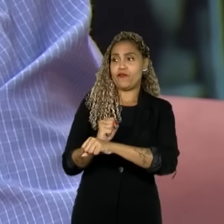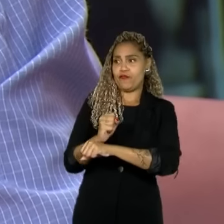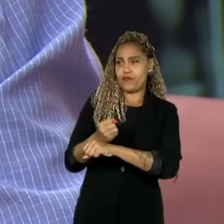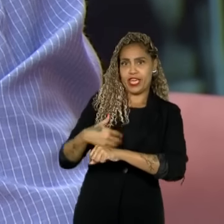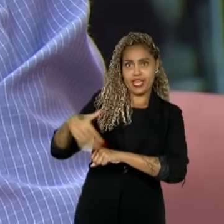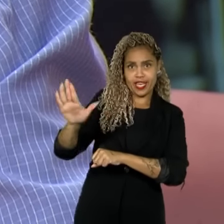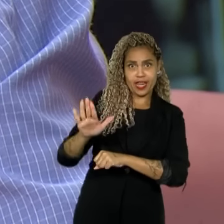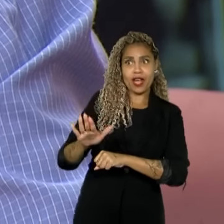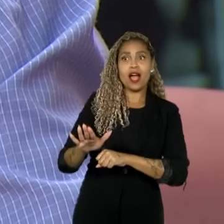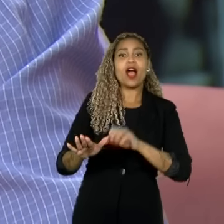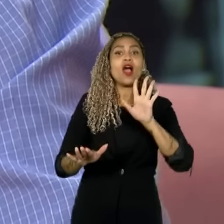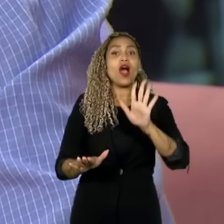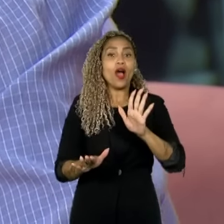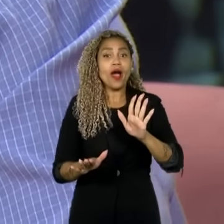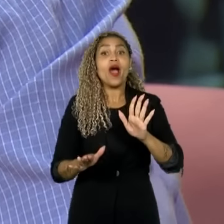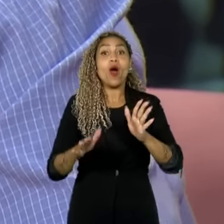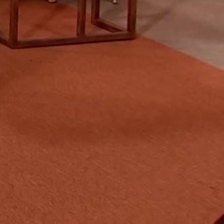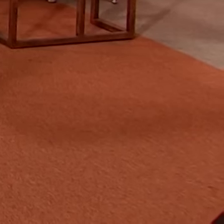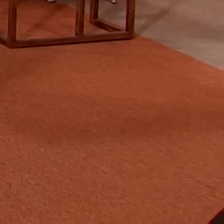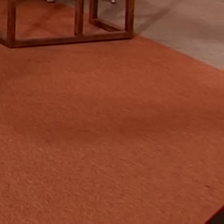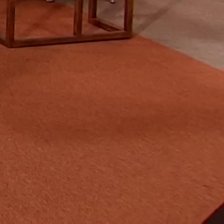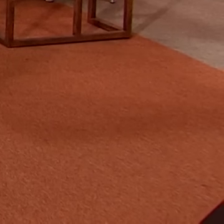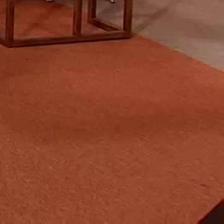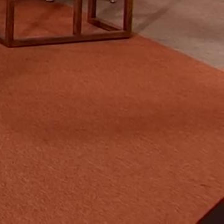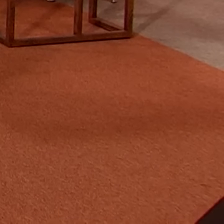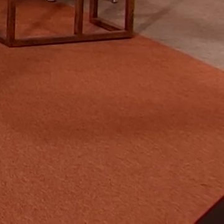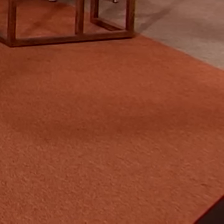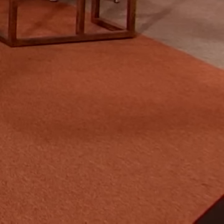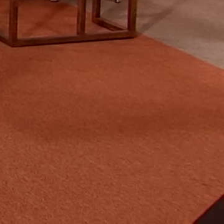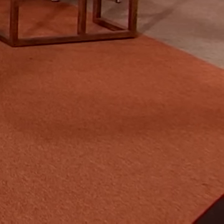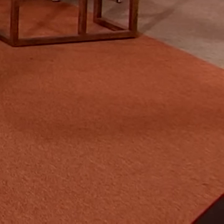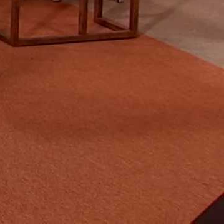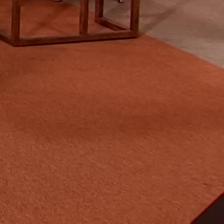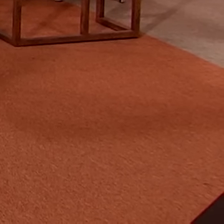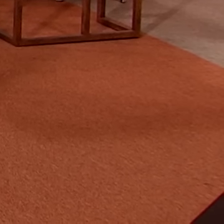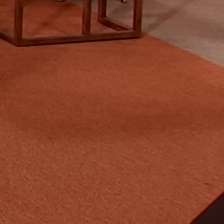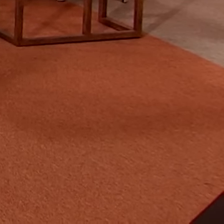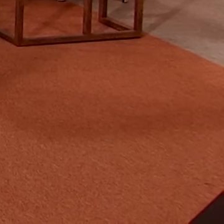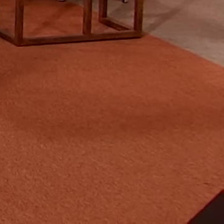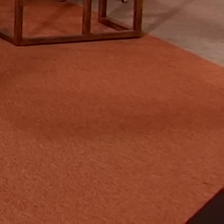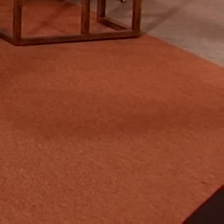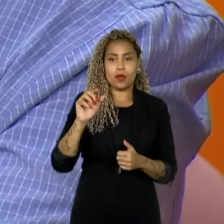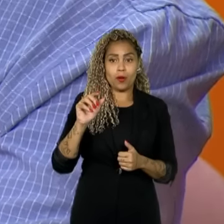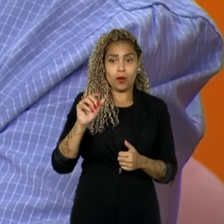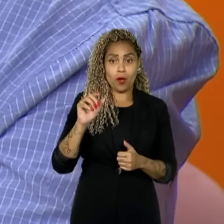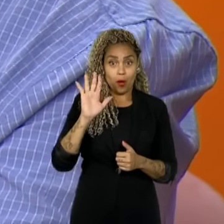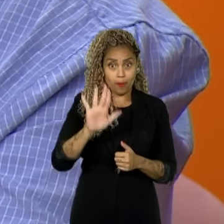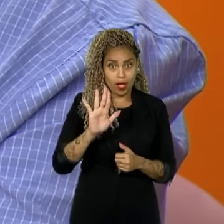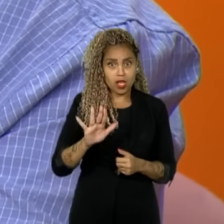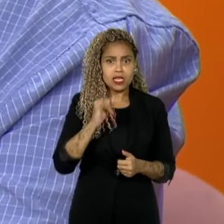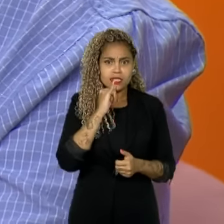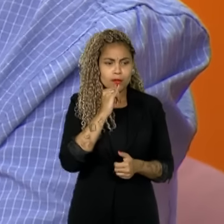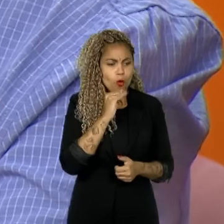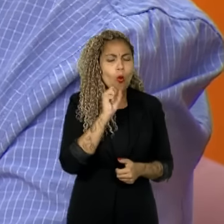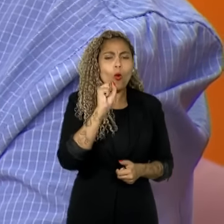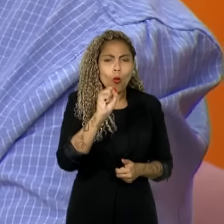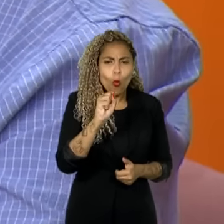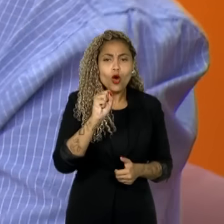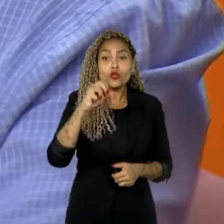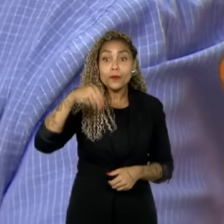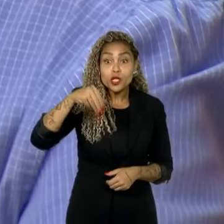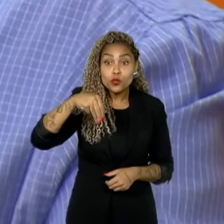cantar um samba naquela época já era um problema. É, dificílimo, né? E ele: não, os 10, os 15, 8, 15 minutos do